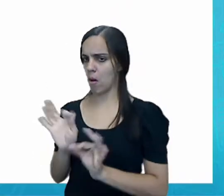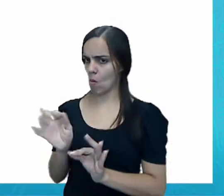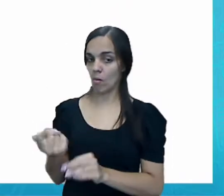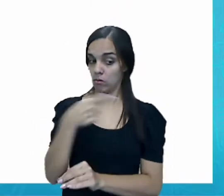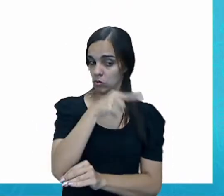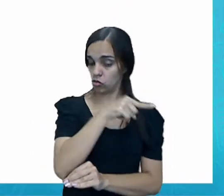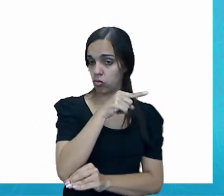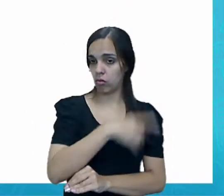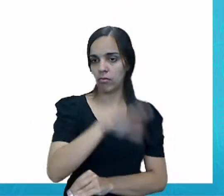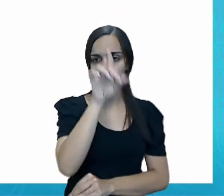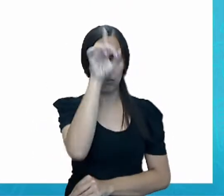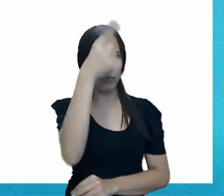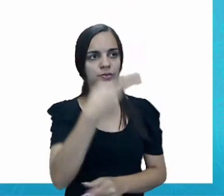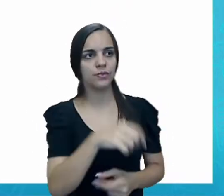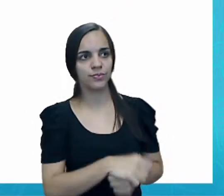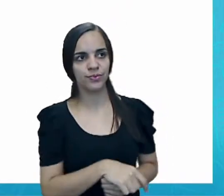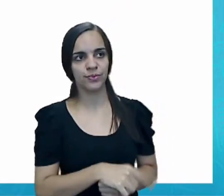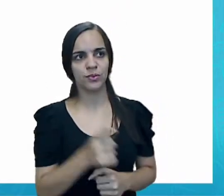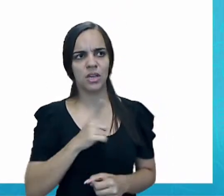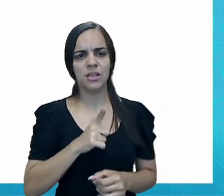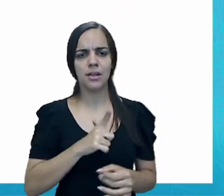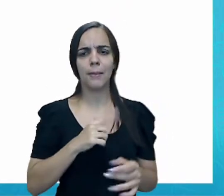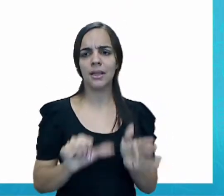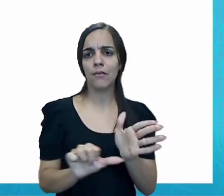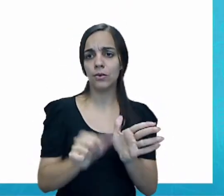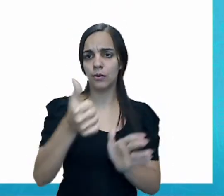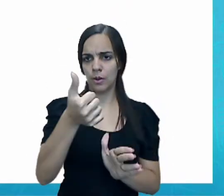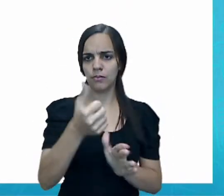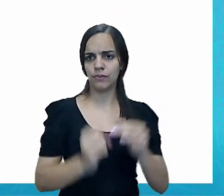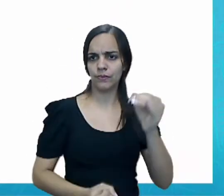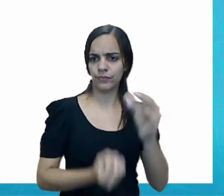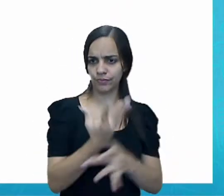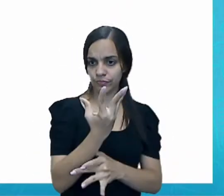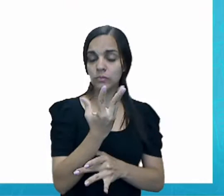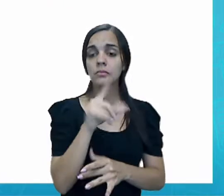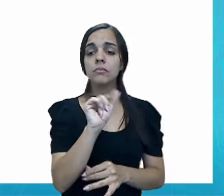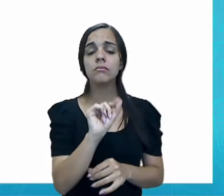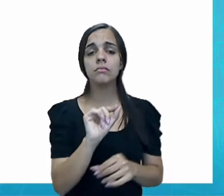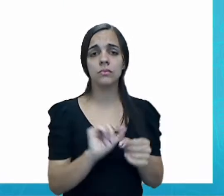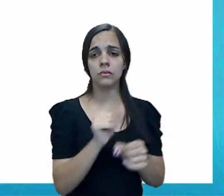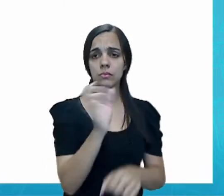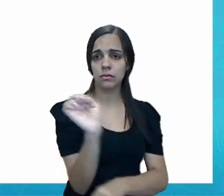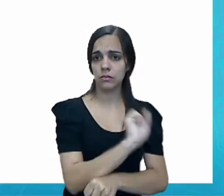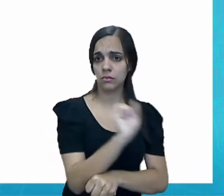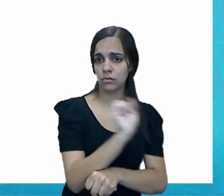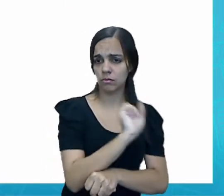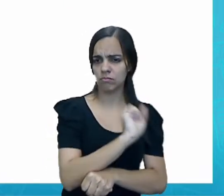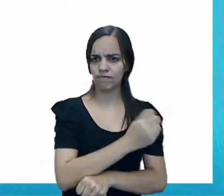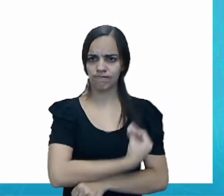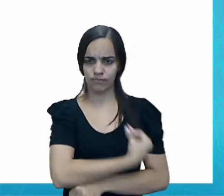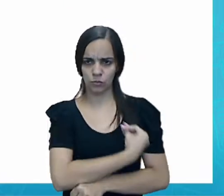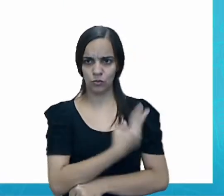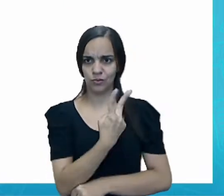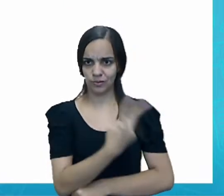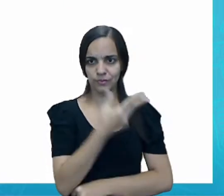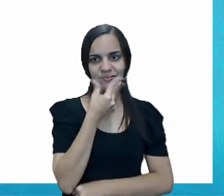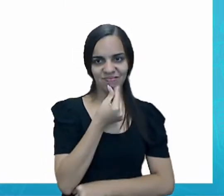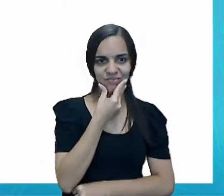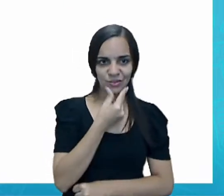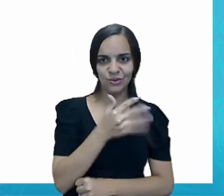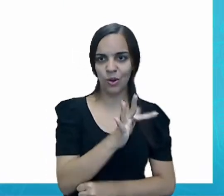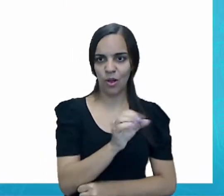Spencer, foram os primeiros construtores de automóveis, bem presentes no nosso dia a